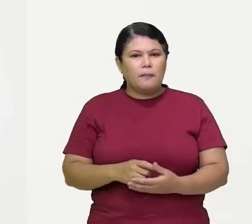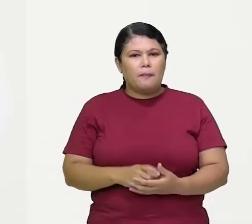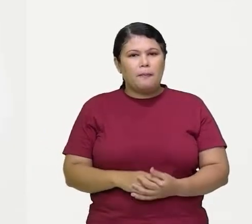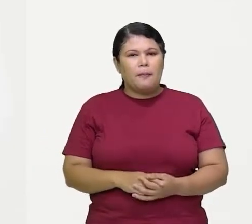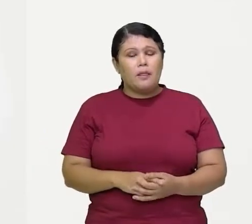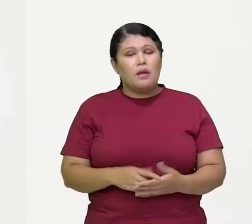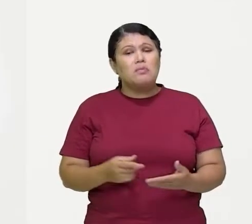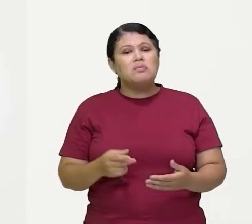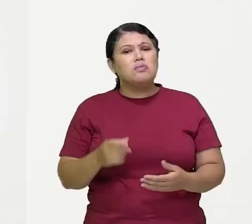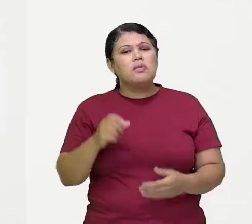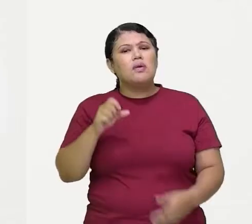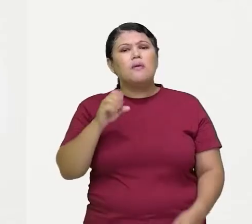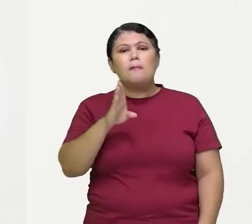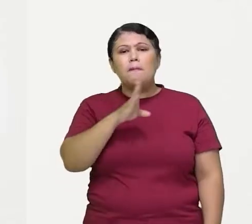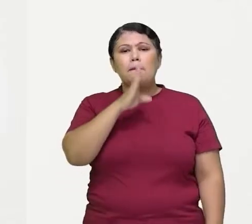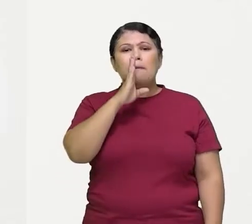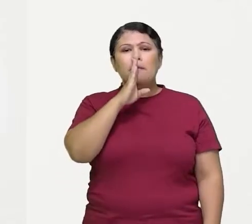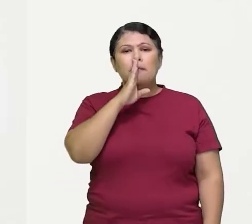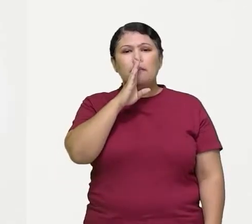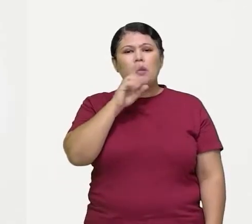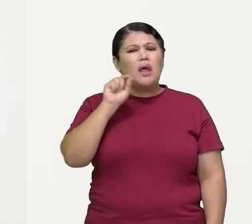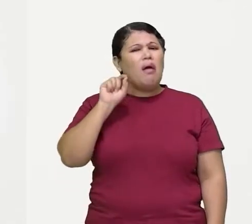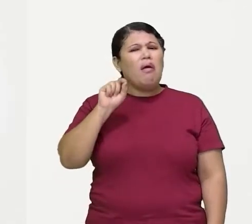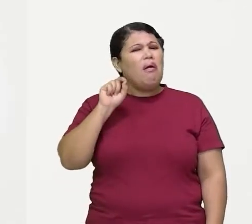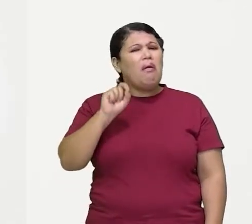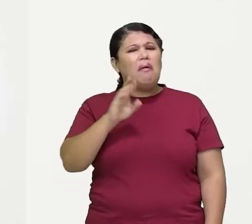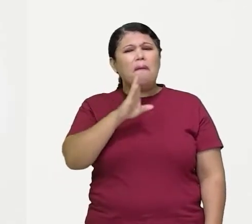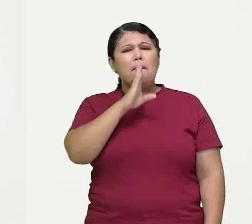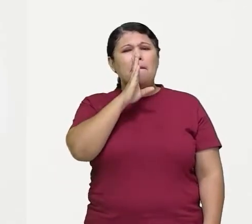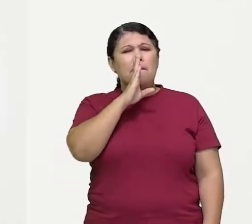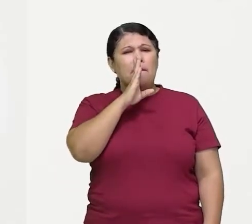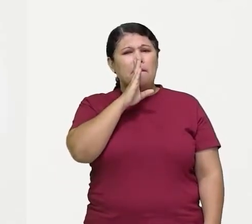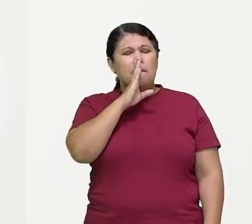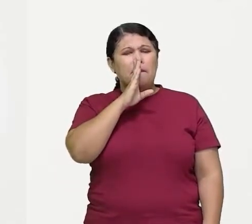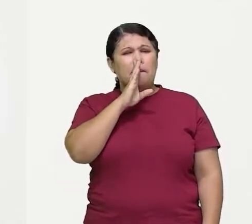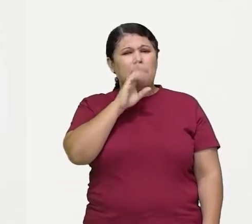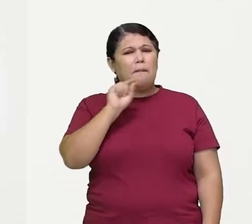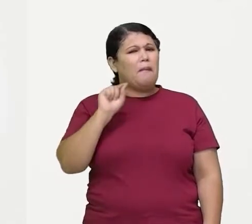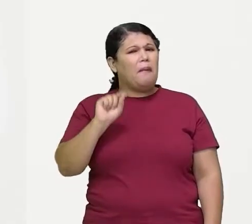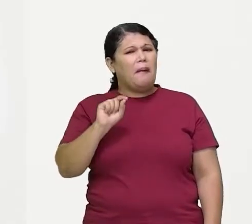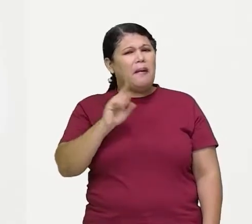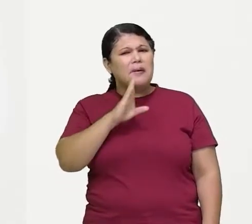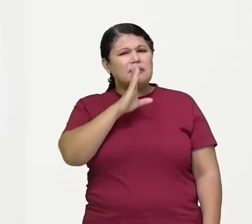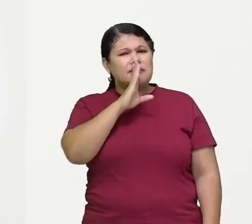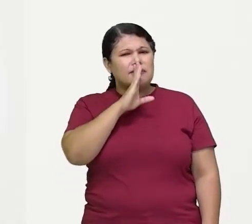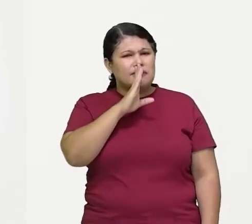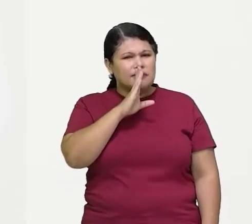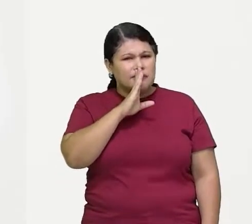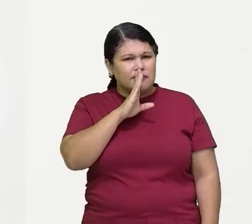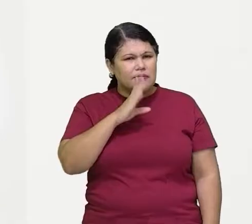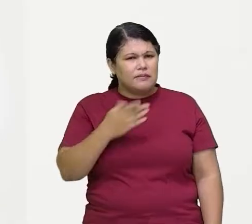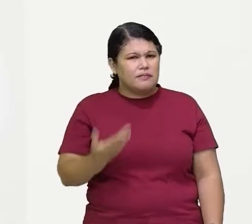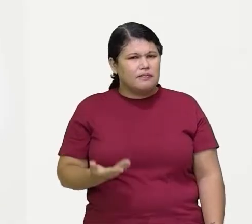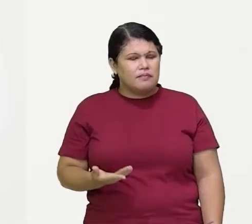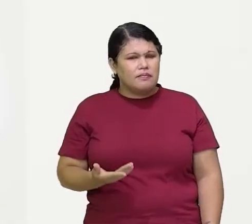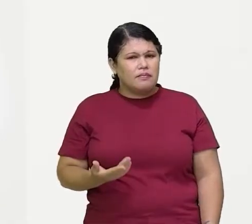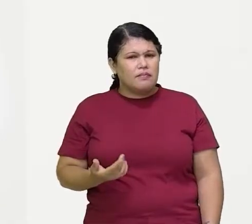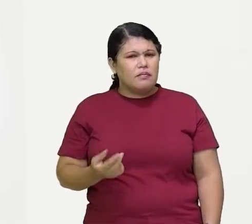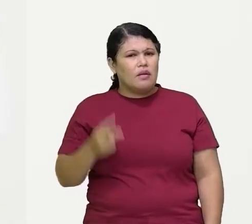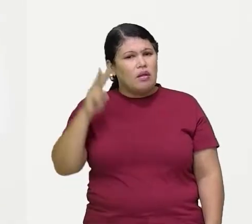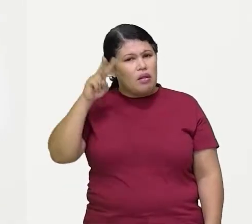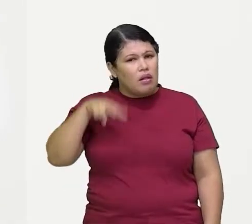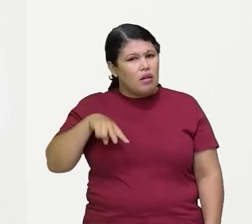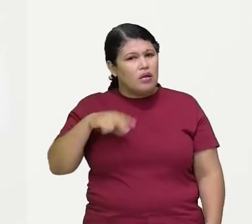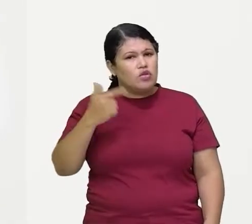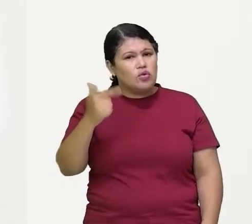silenciosa? Quem é que estava silenciosa? O que estava silencioso? Vamos ler